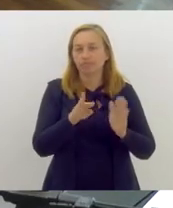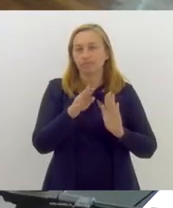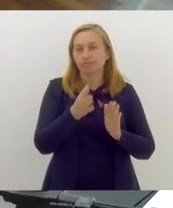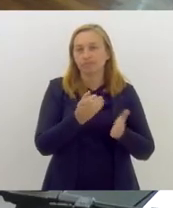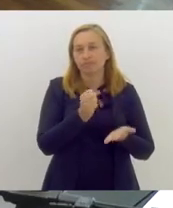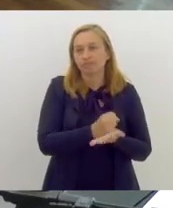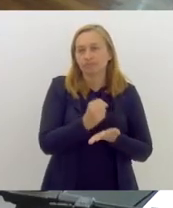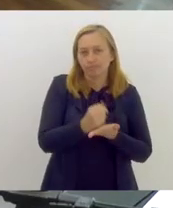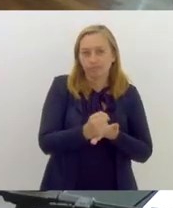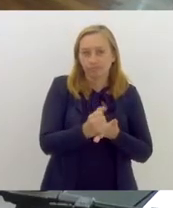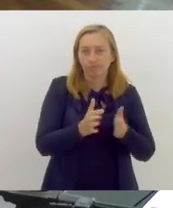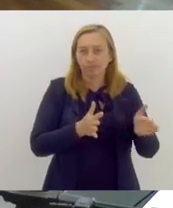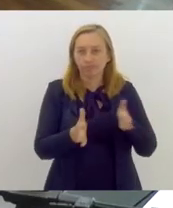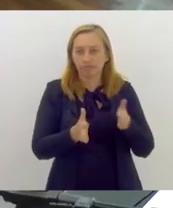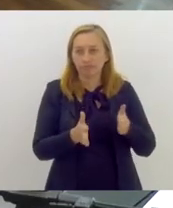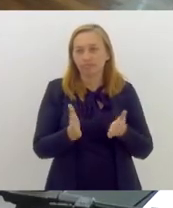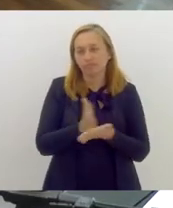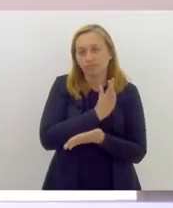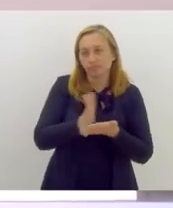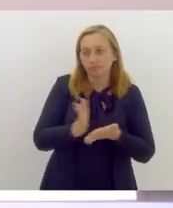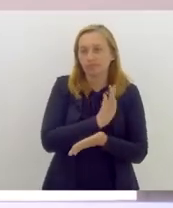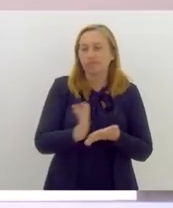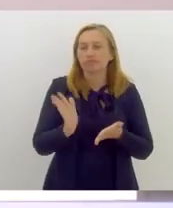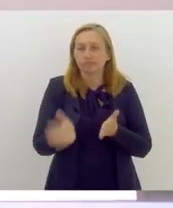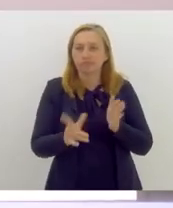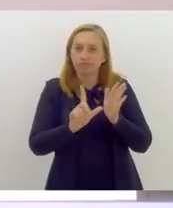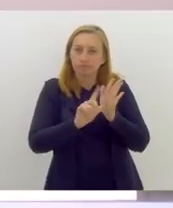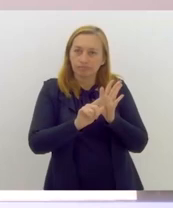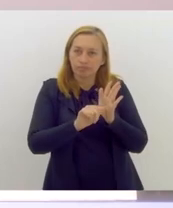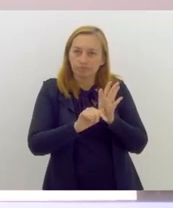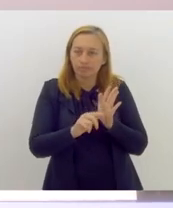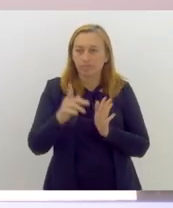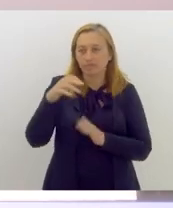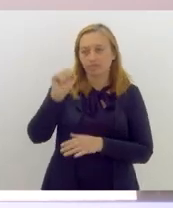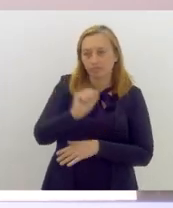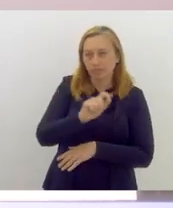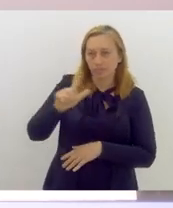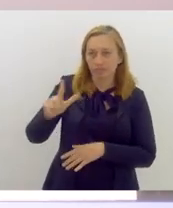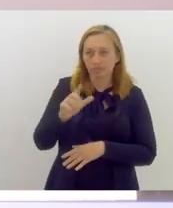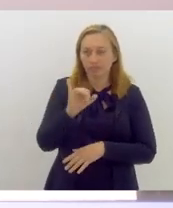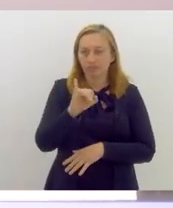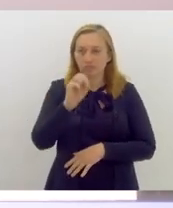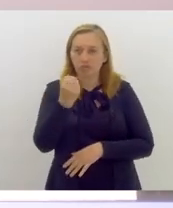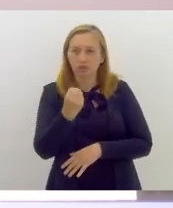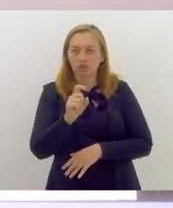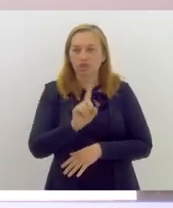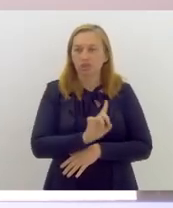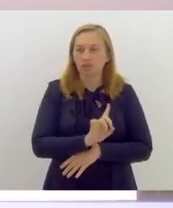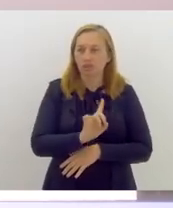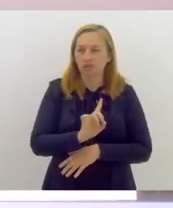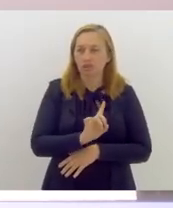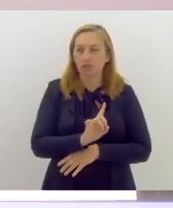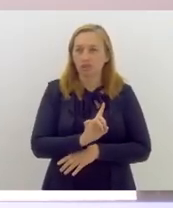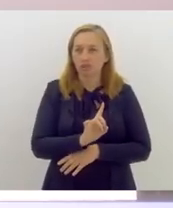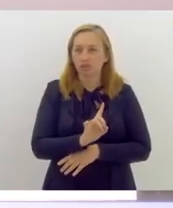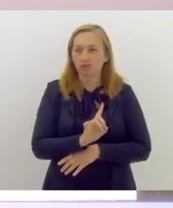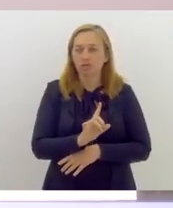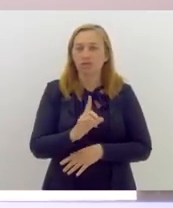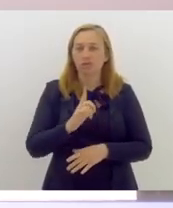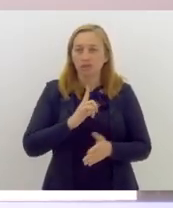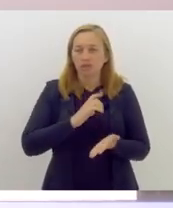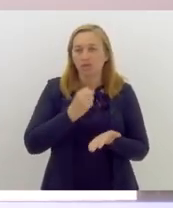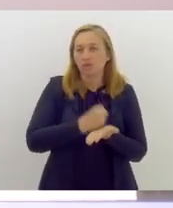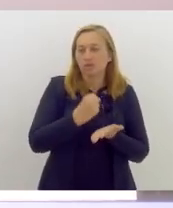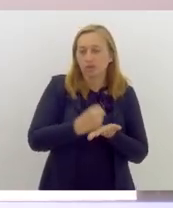várias estão atrasadas e é previsto pela Nael que as usinas que não entrarem em operação e nos braços terão seus